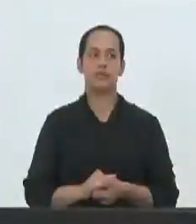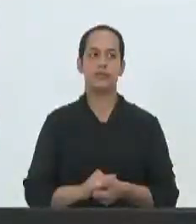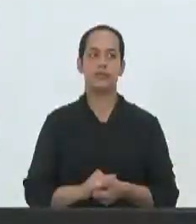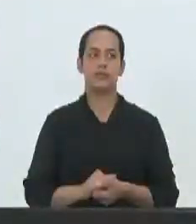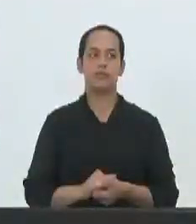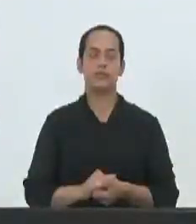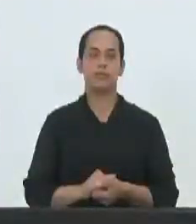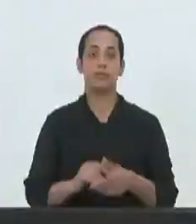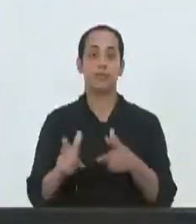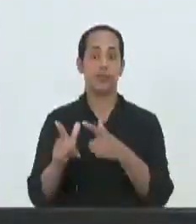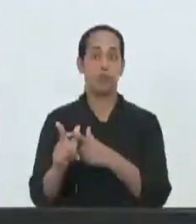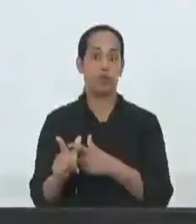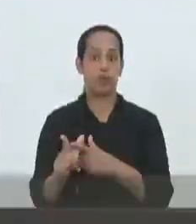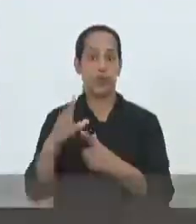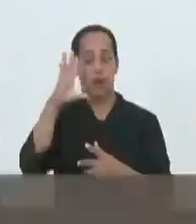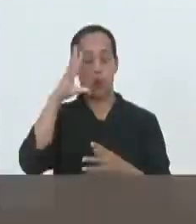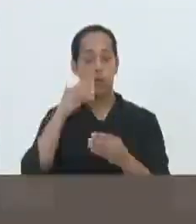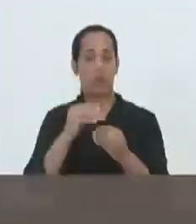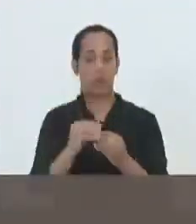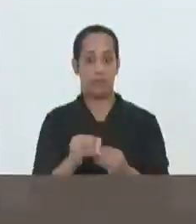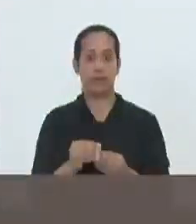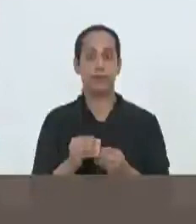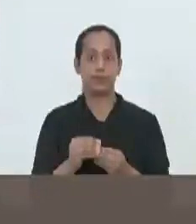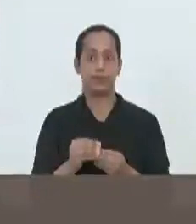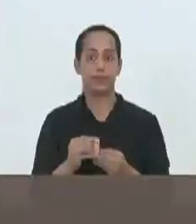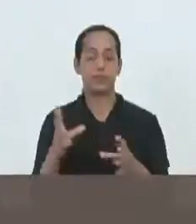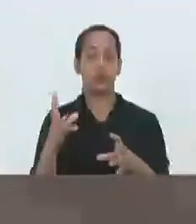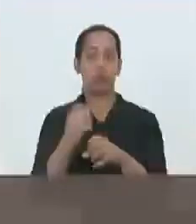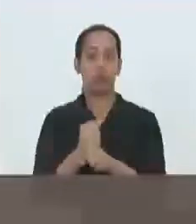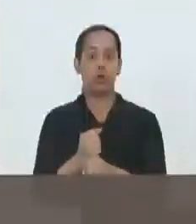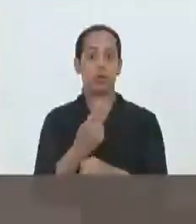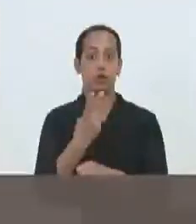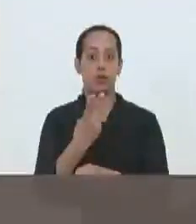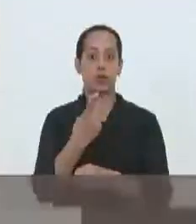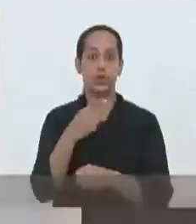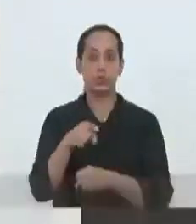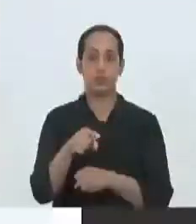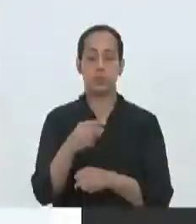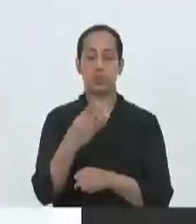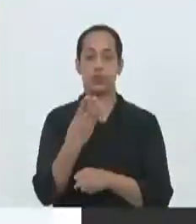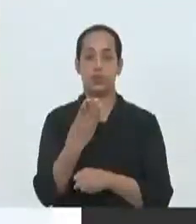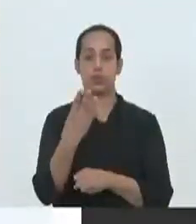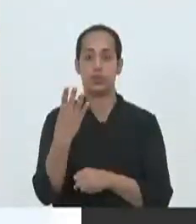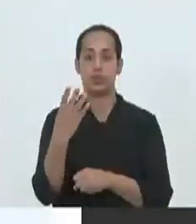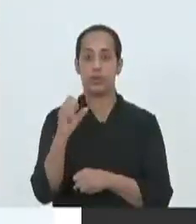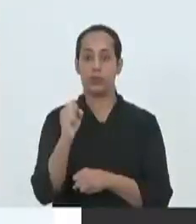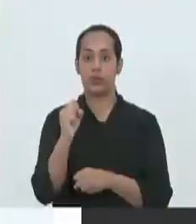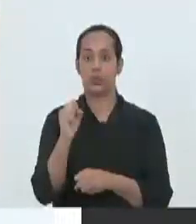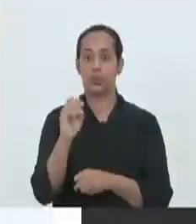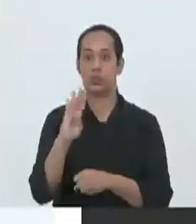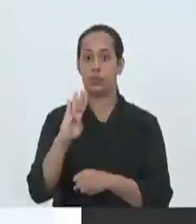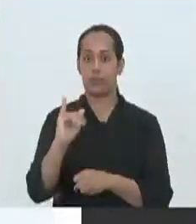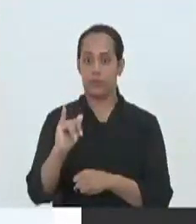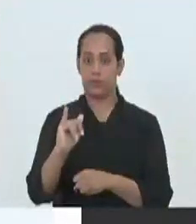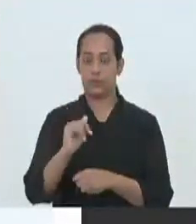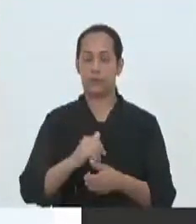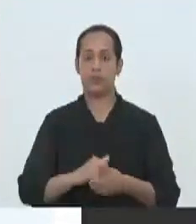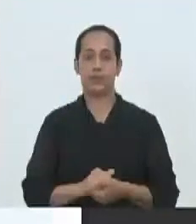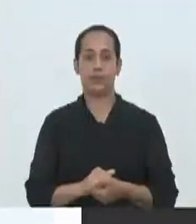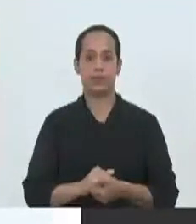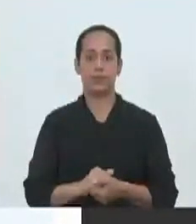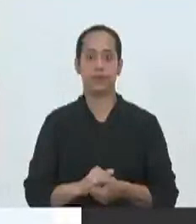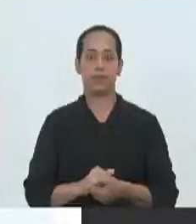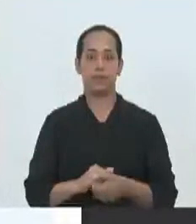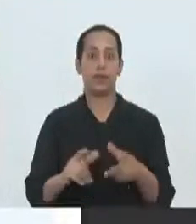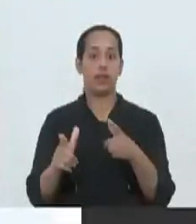dívida vamos entender a dívida aqui agora a gente soma 2.448 bi essa dívida ela vai